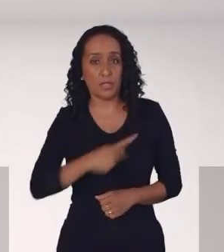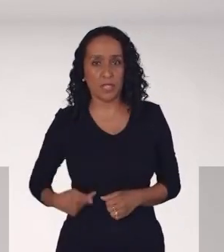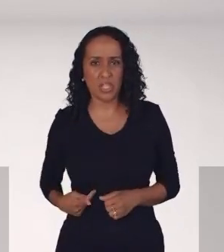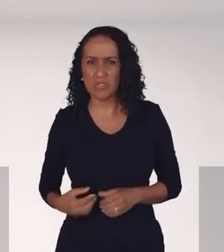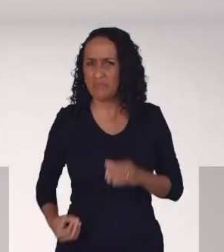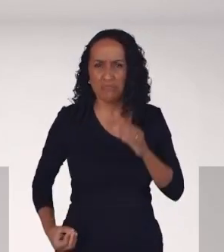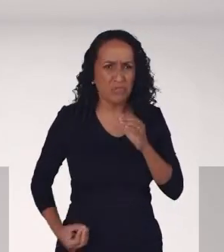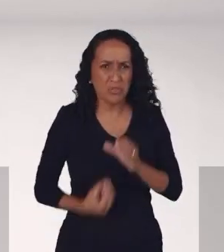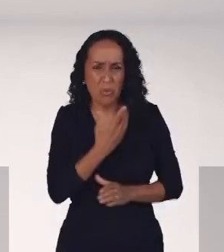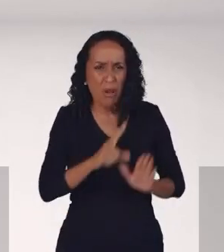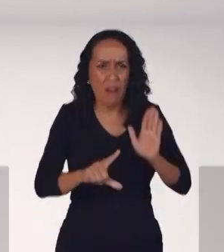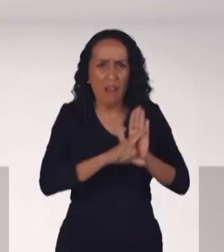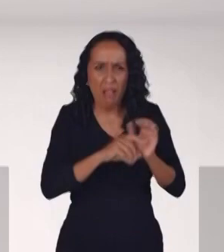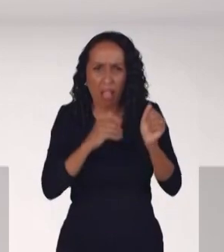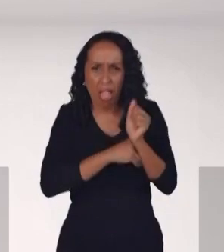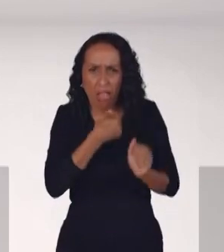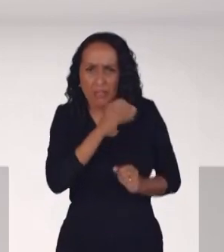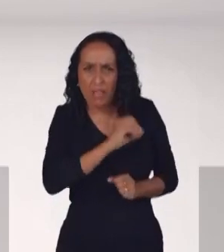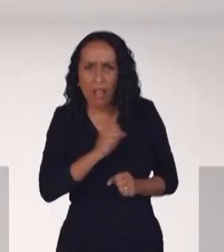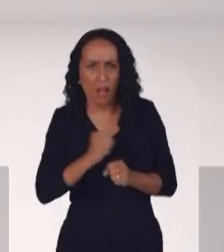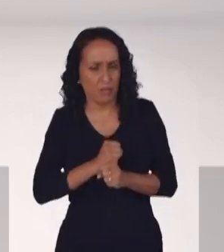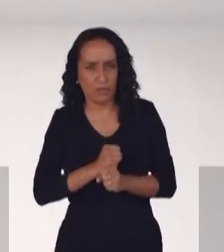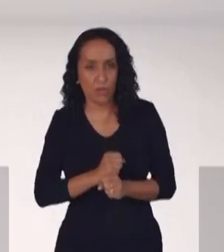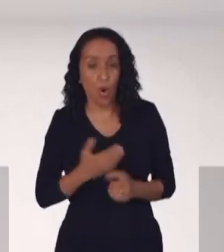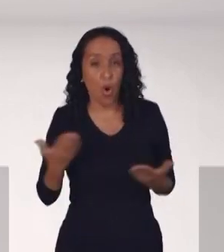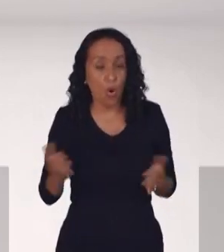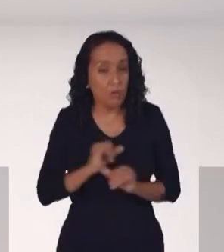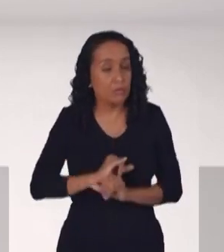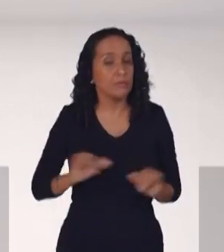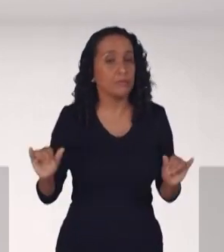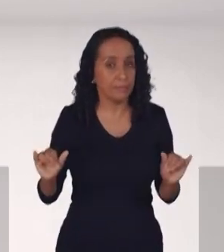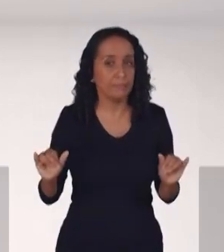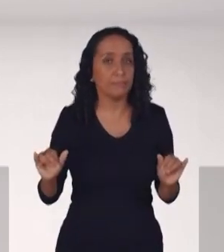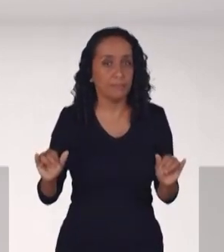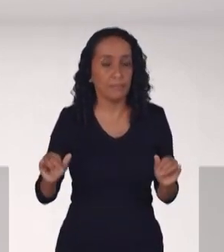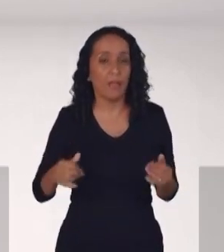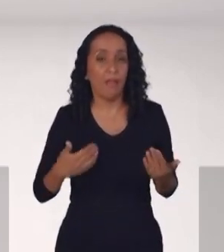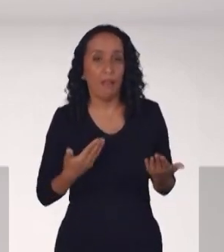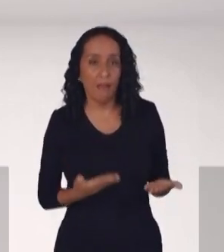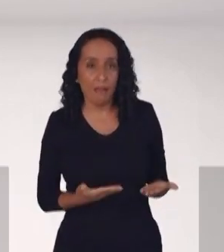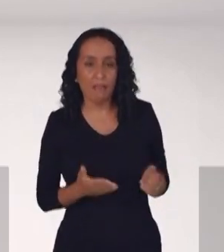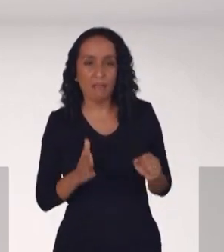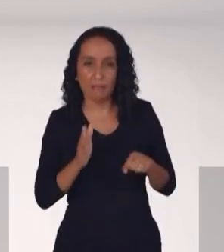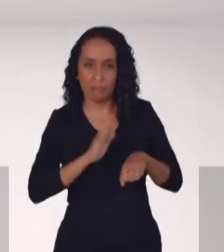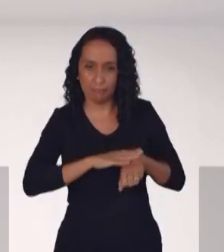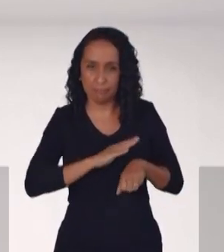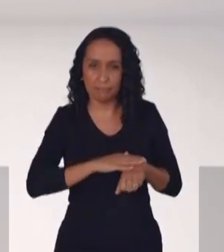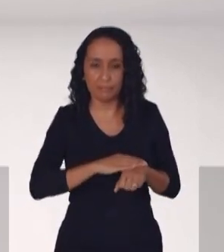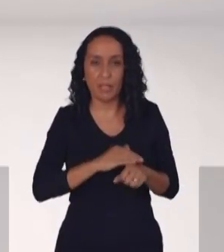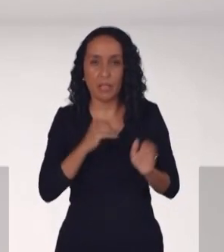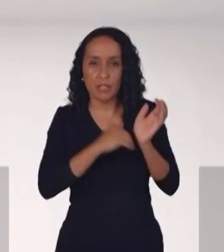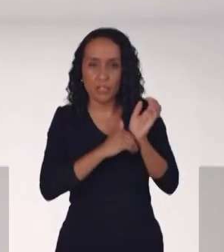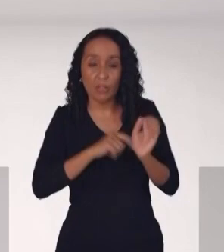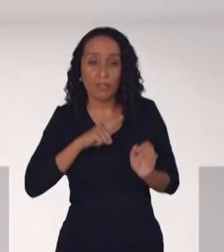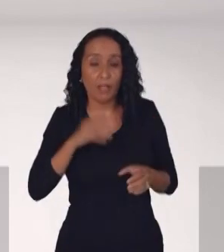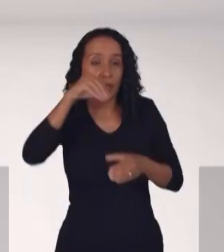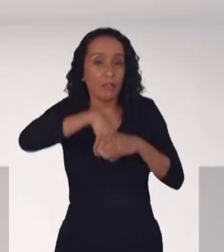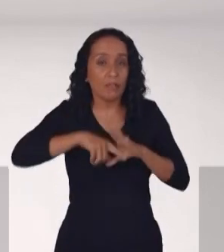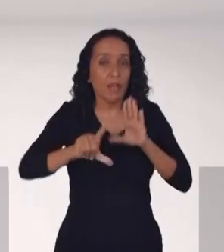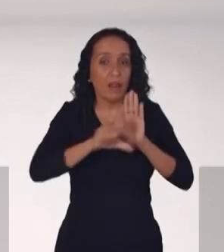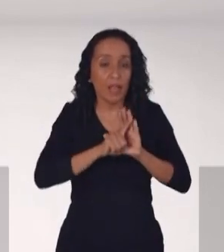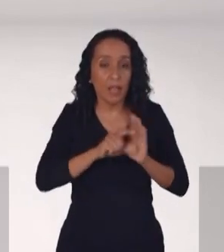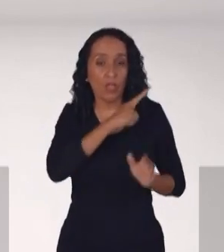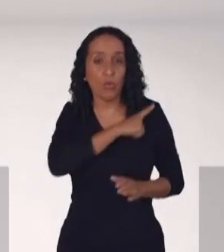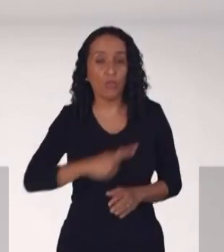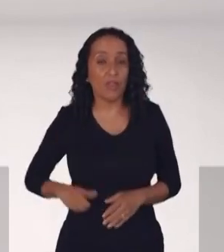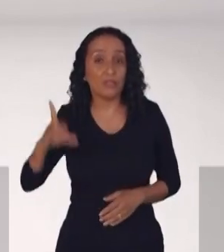quero dizer que o nosso presidente não criou a lei do sigilo de 100 anos. E hoje eu vou revelar para vocês. Essa questão do sigilo